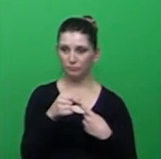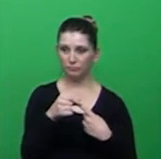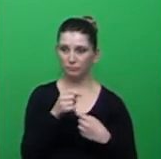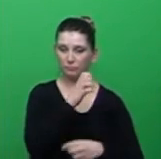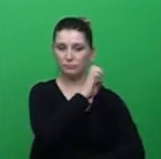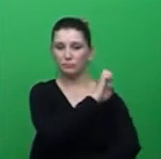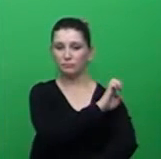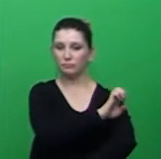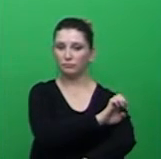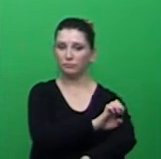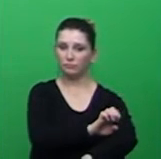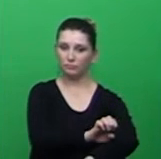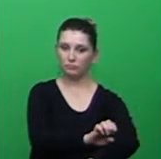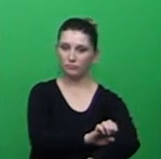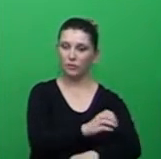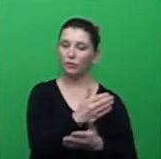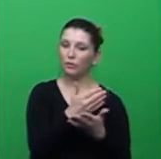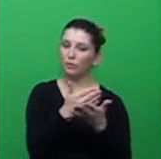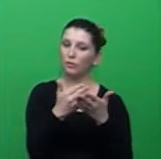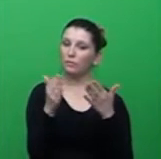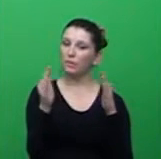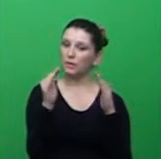educação vem de casa.